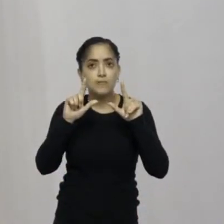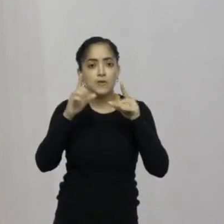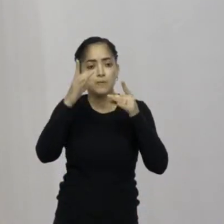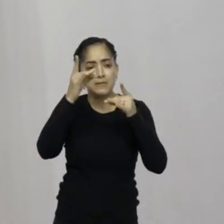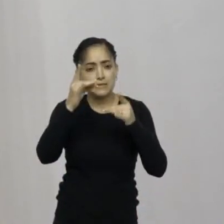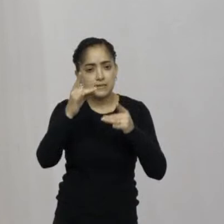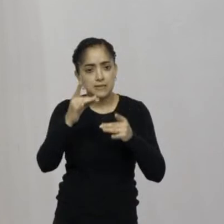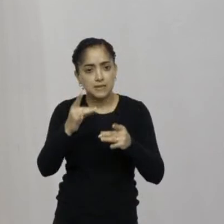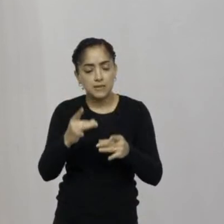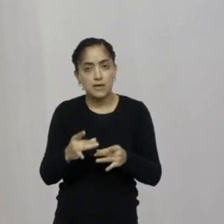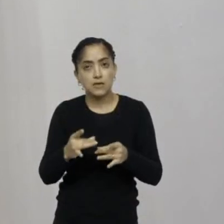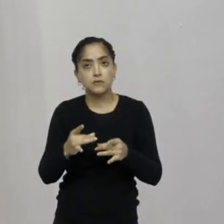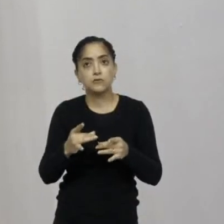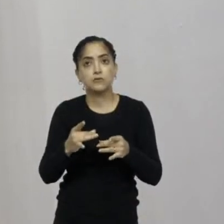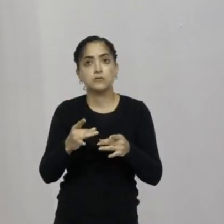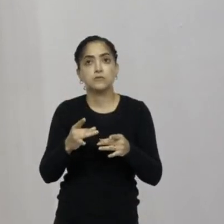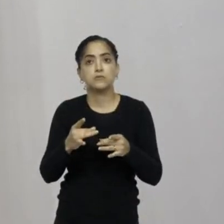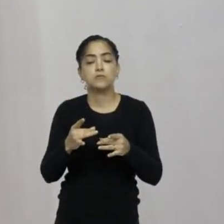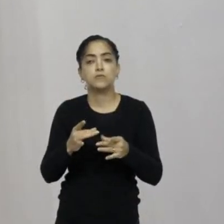mais